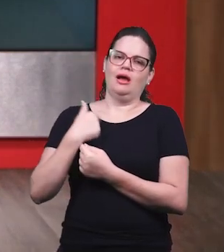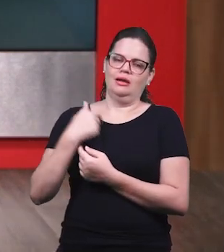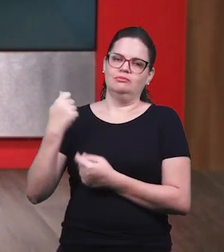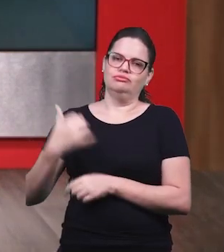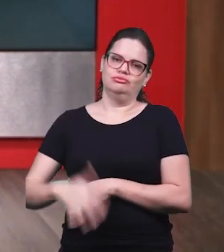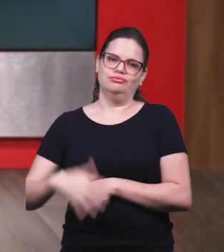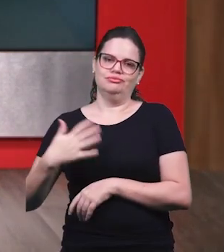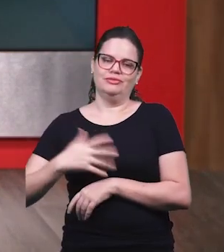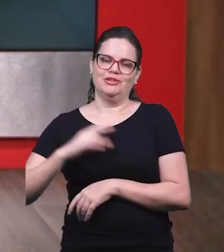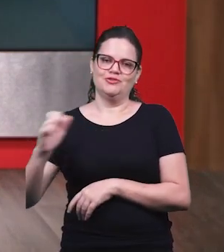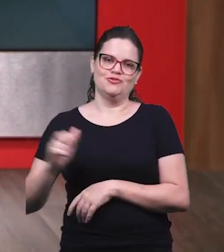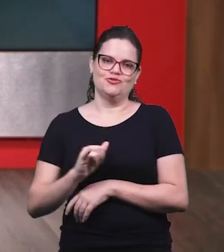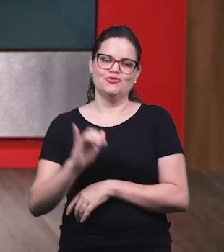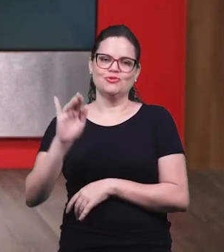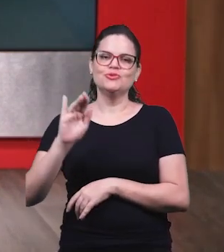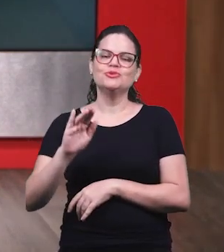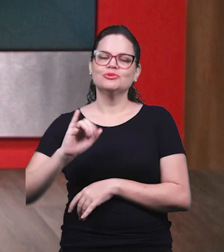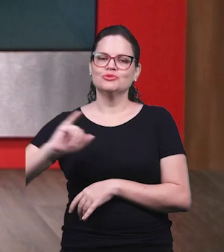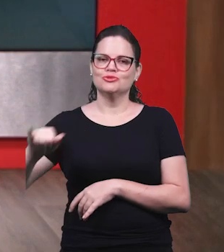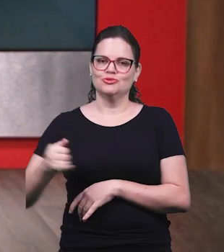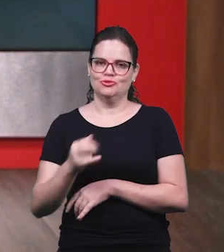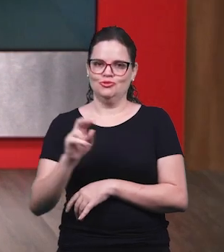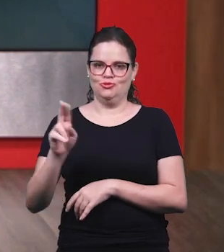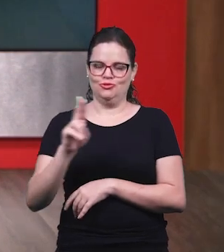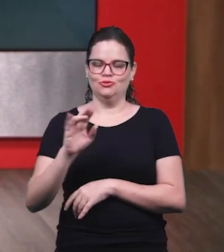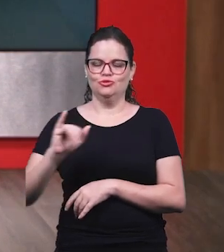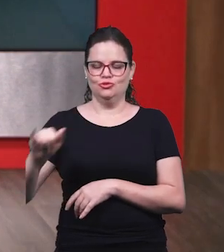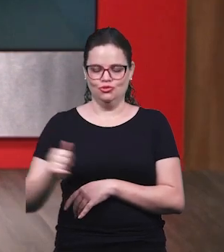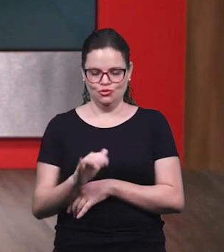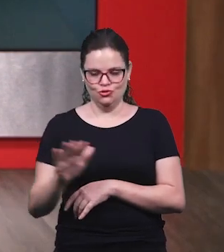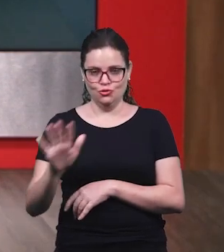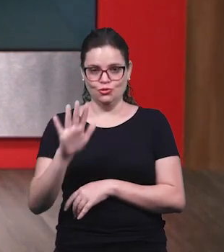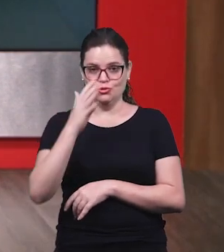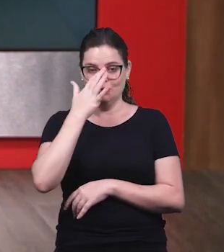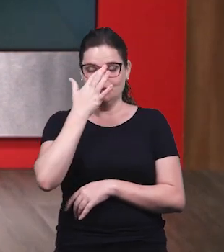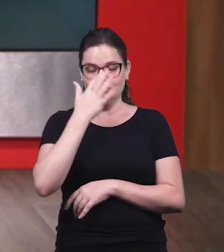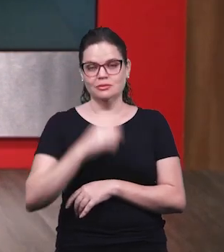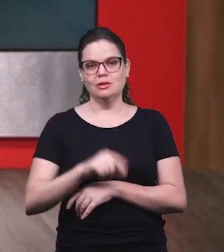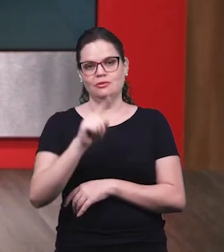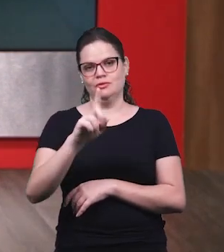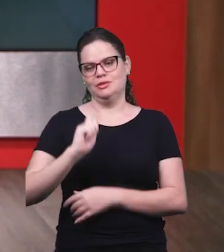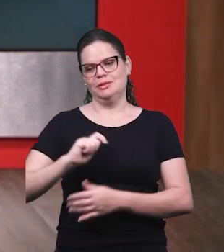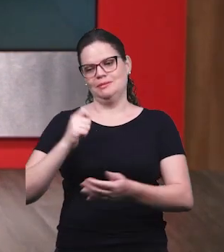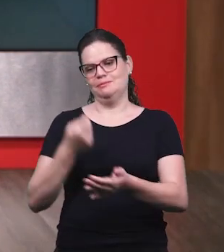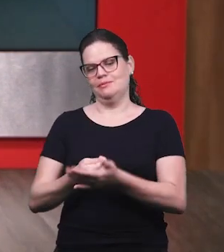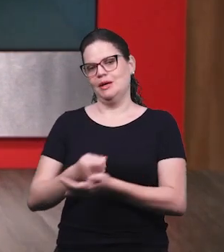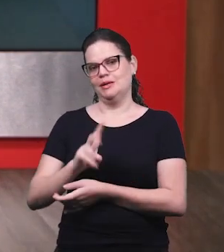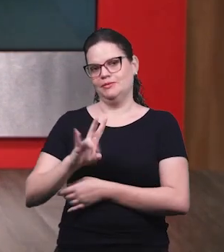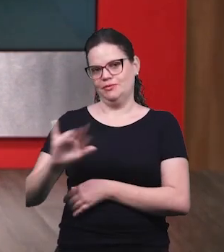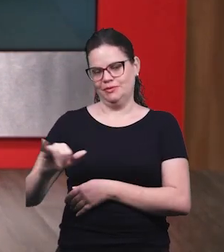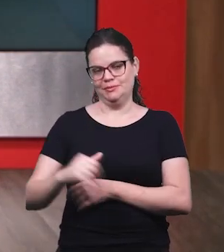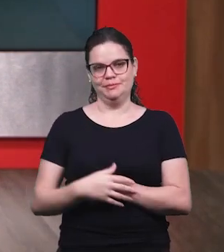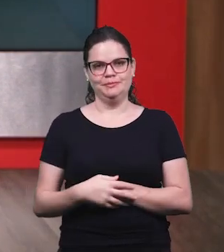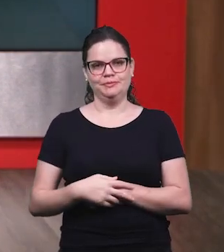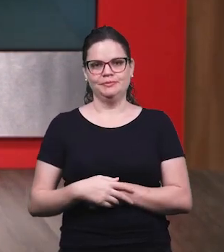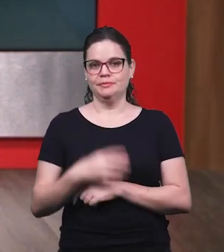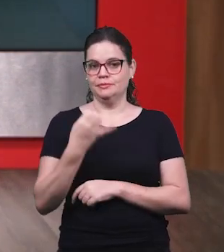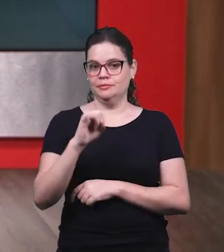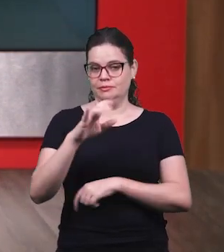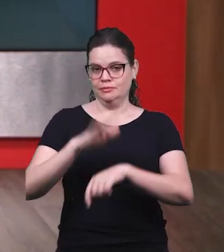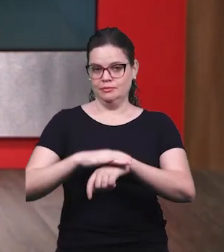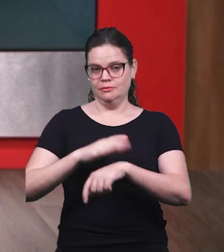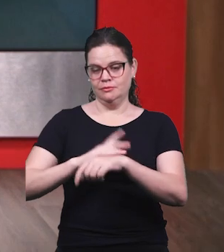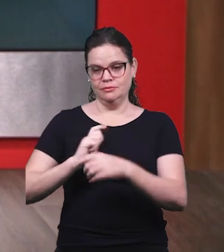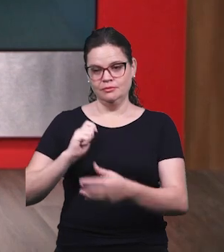recorrer a dinheiro de terceiros. Nesse caso, você paga o juro. E quando você paga o